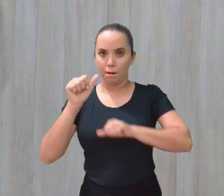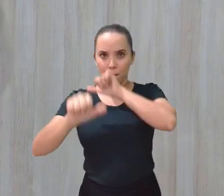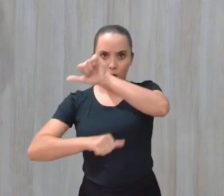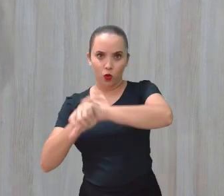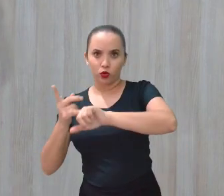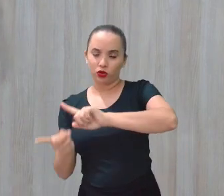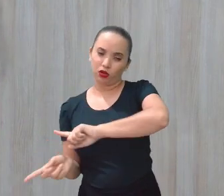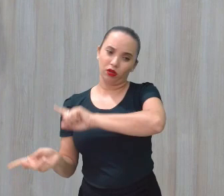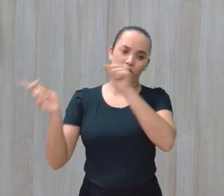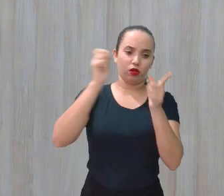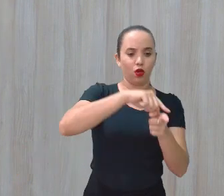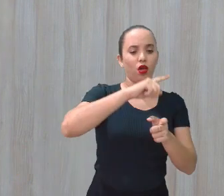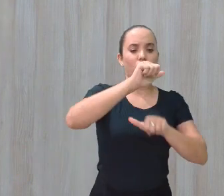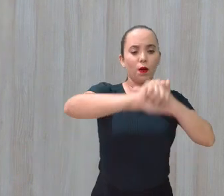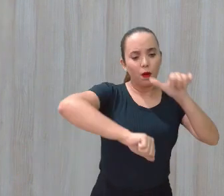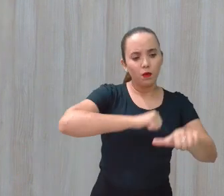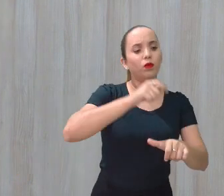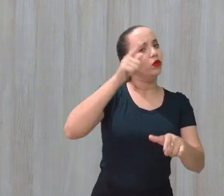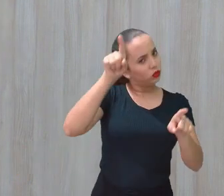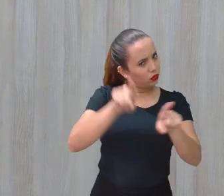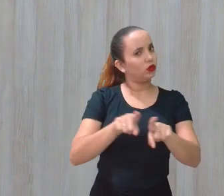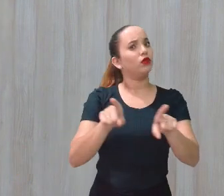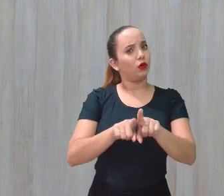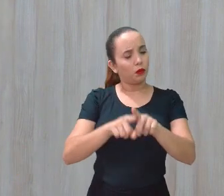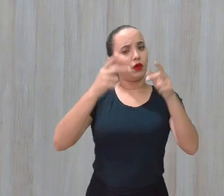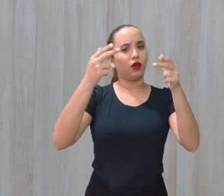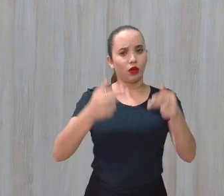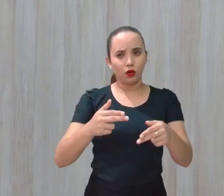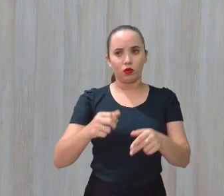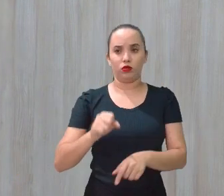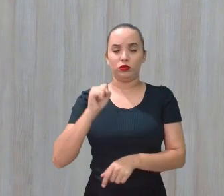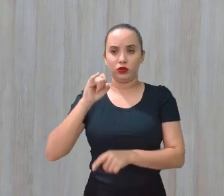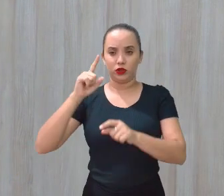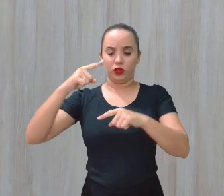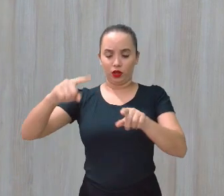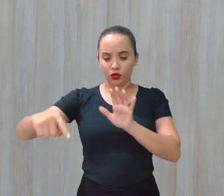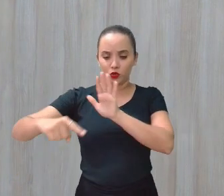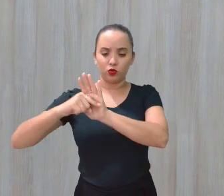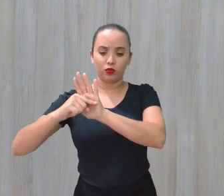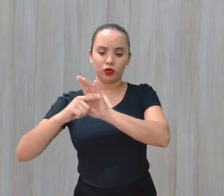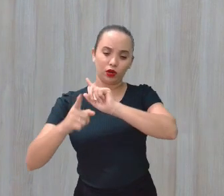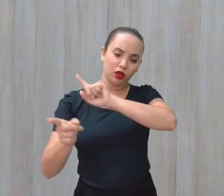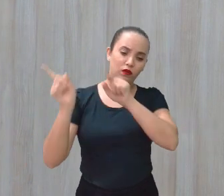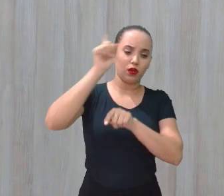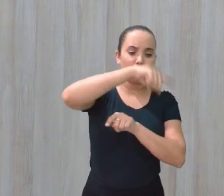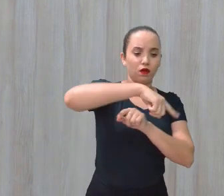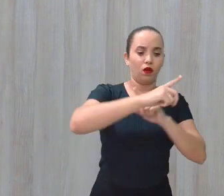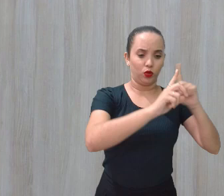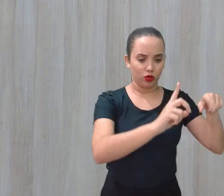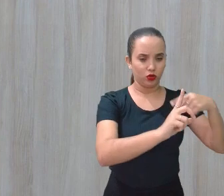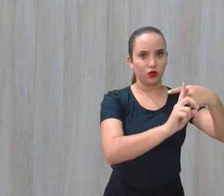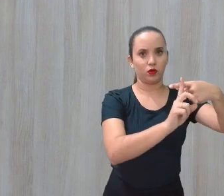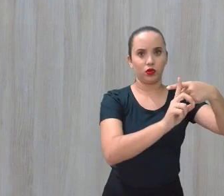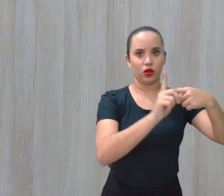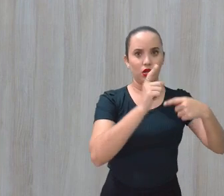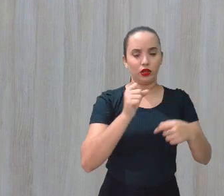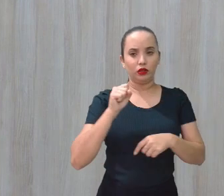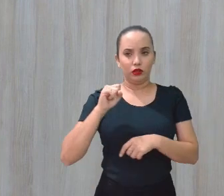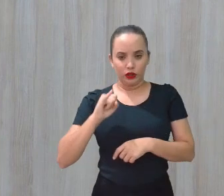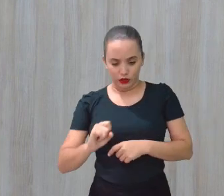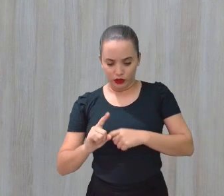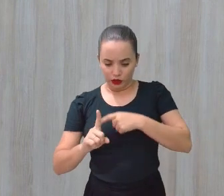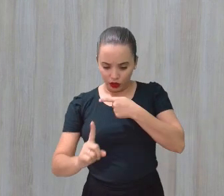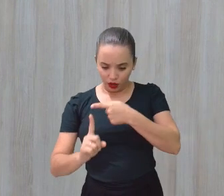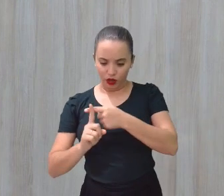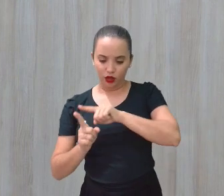Se você observar aí, o que está subtraindo volta somando, o que está somando vai voltar subtraindo,